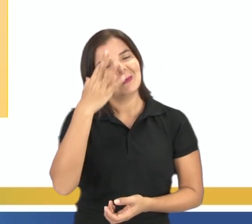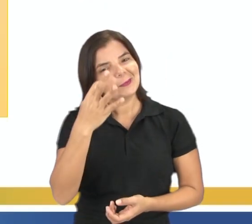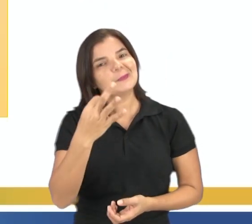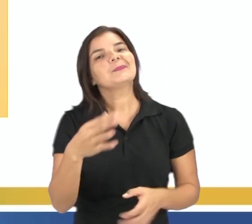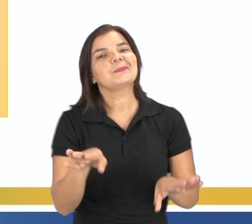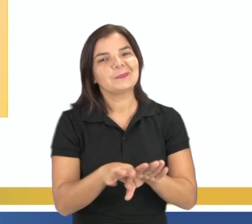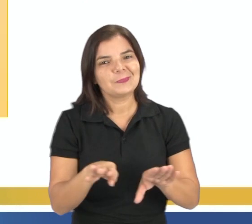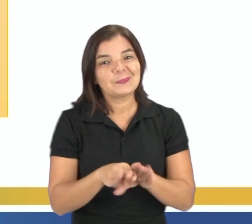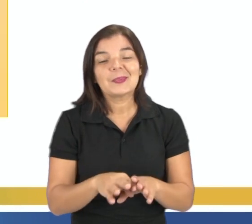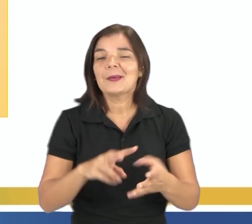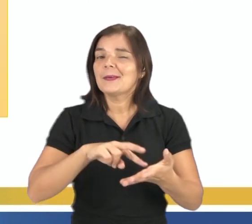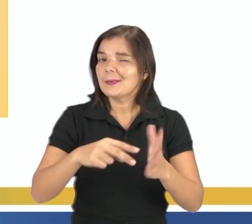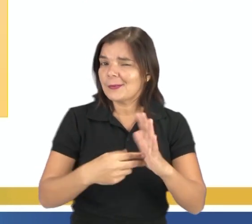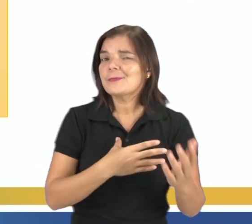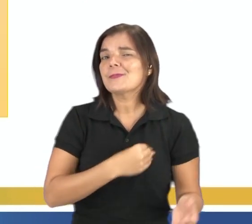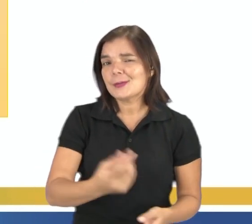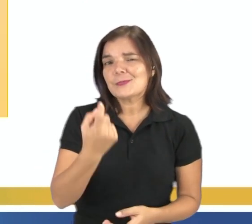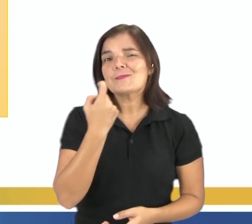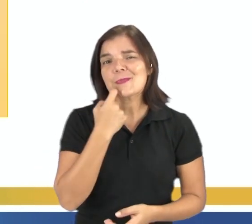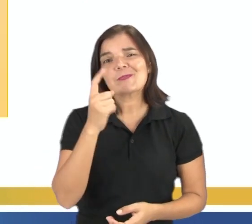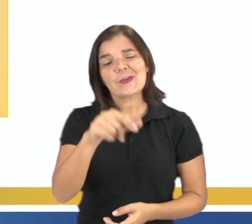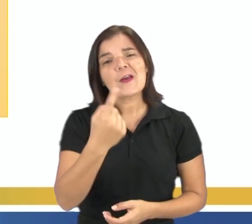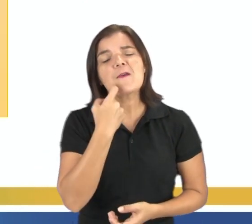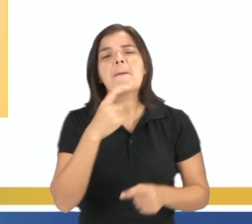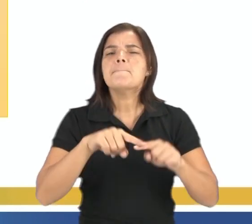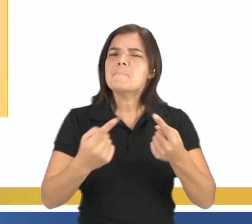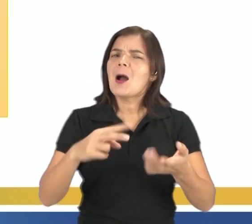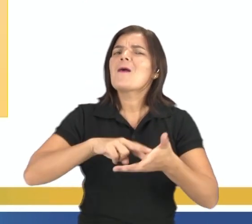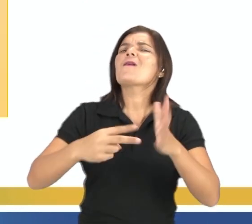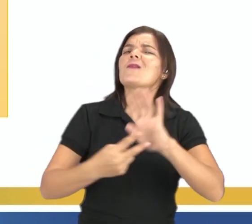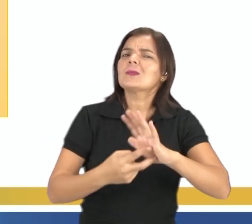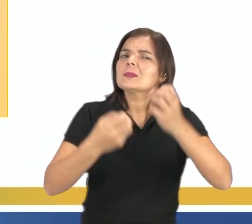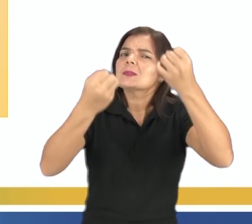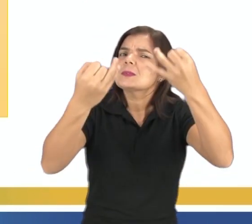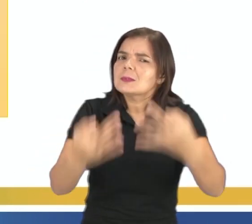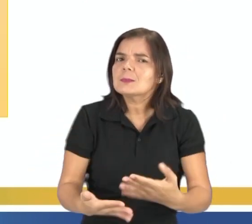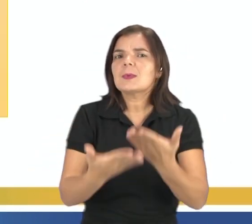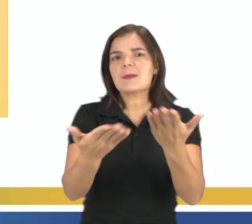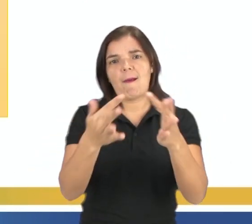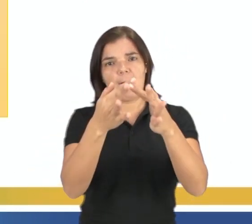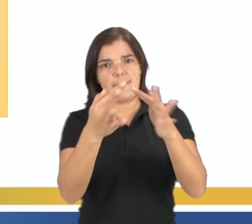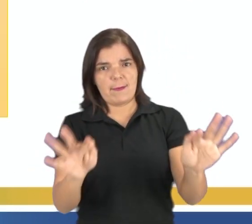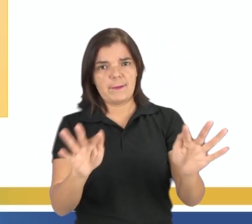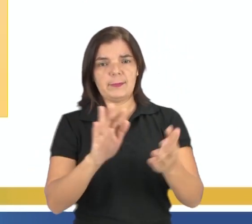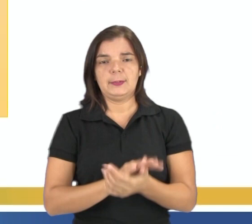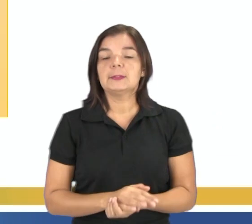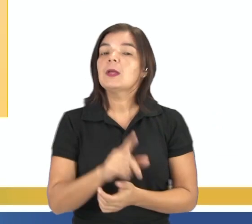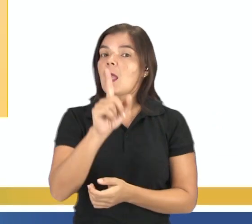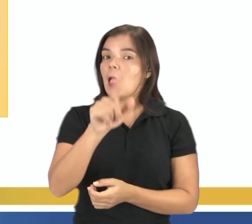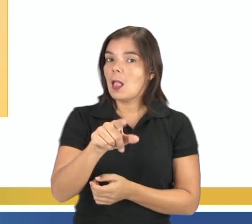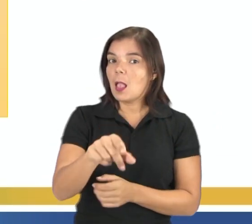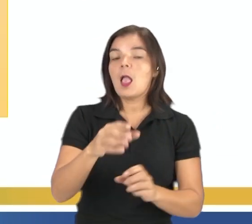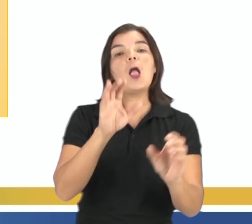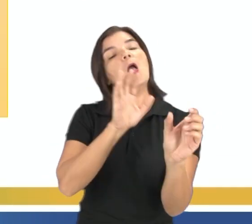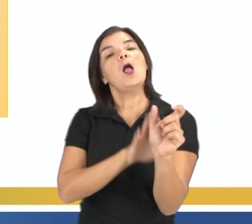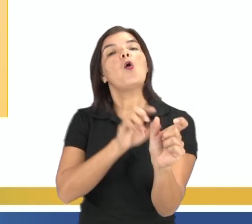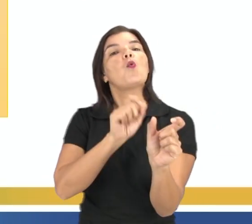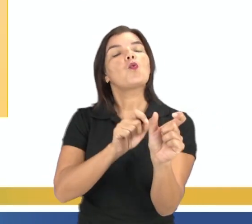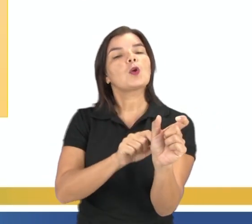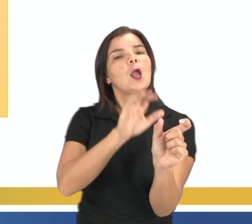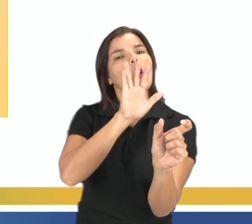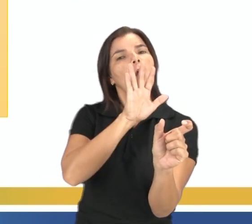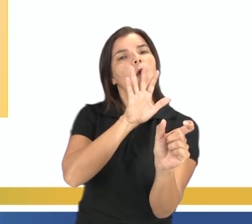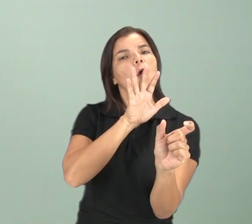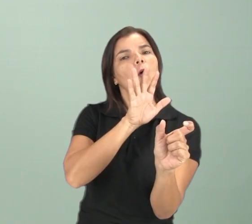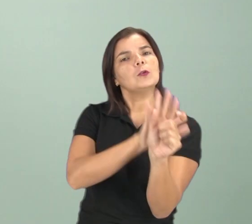peixe vai ser filho de peixe. Mas em que sentido eu estou querendo trazer essa frase? É no denotativo